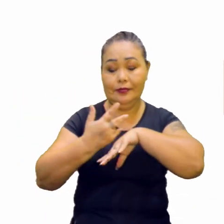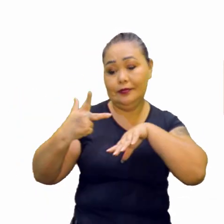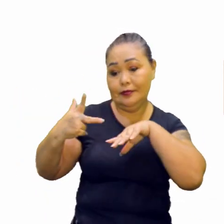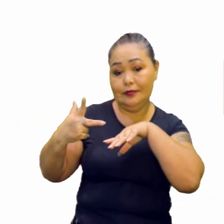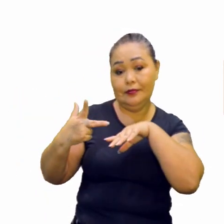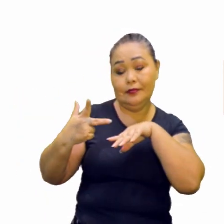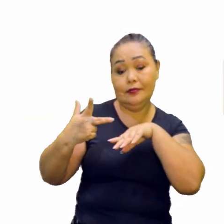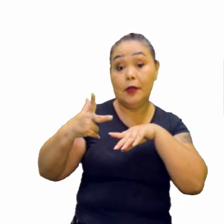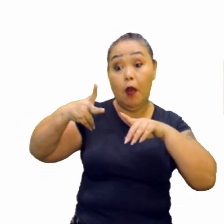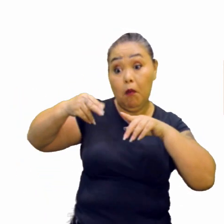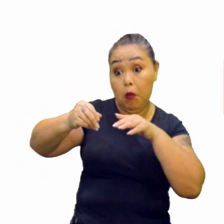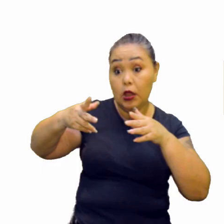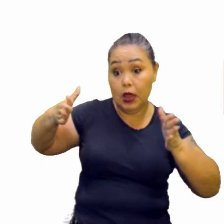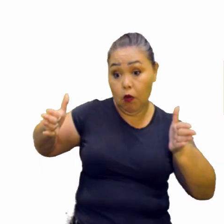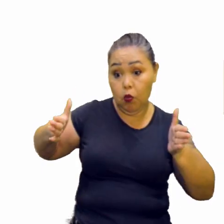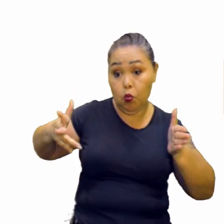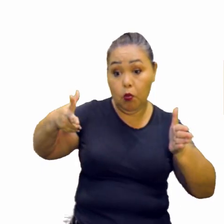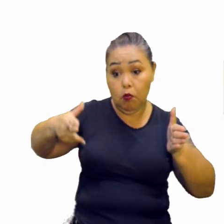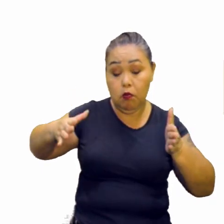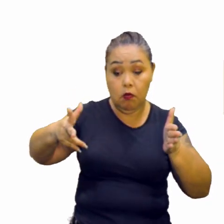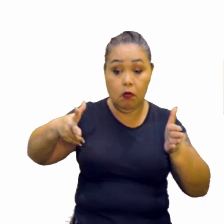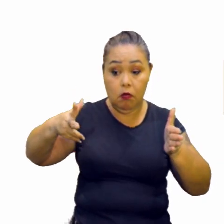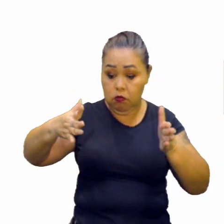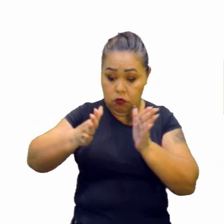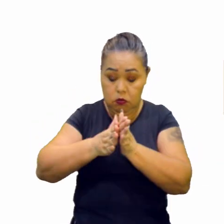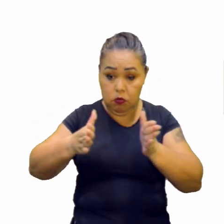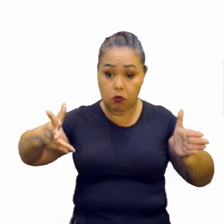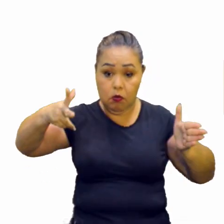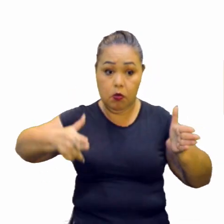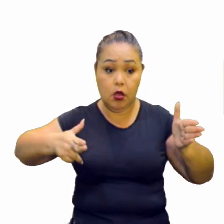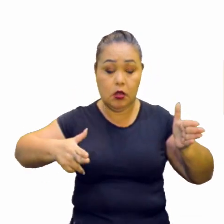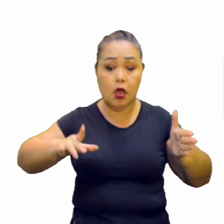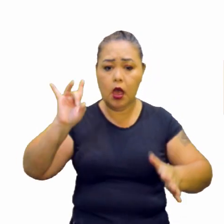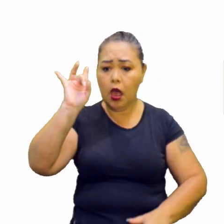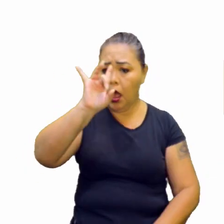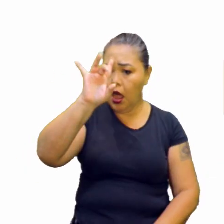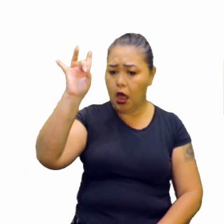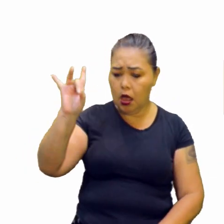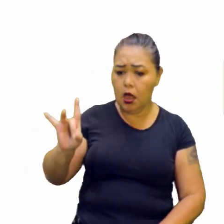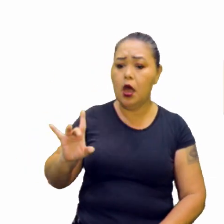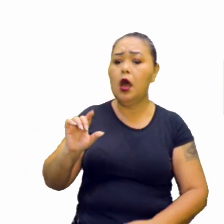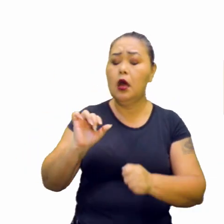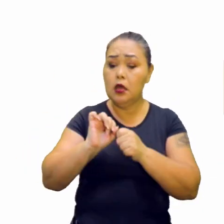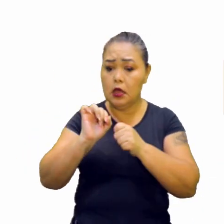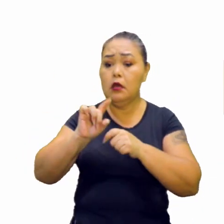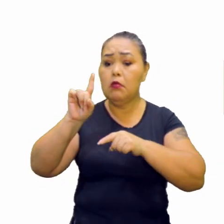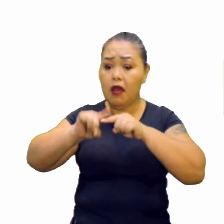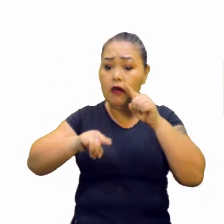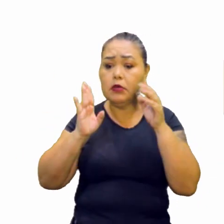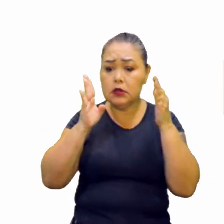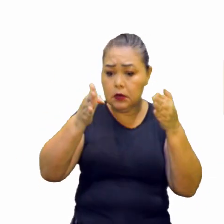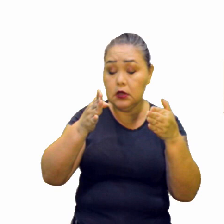podão. Professor, para cada tipo de poda tem uma ferramenta?